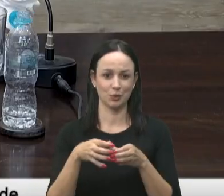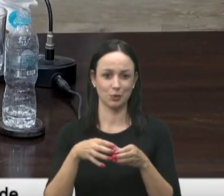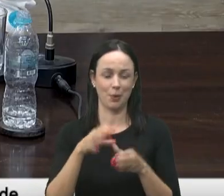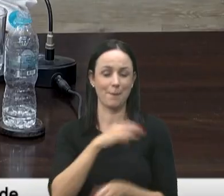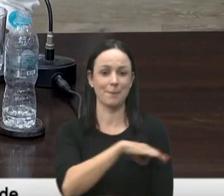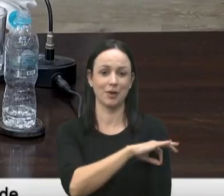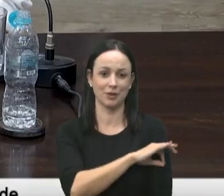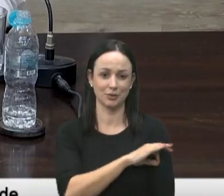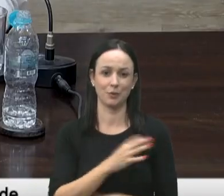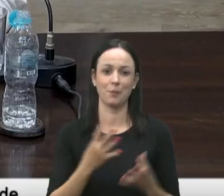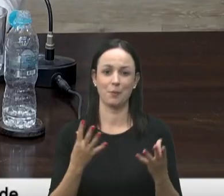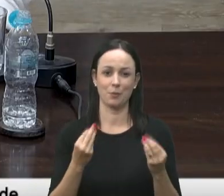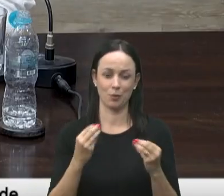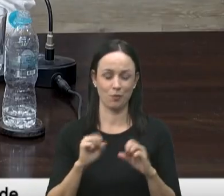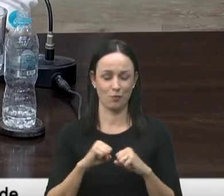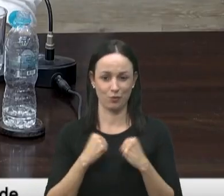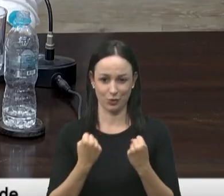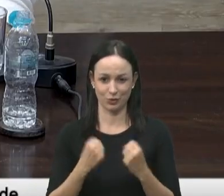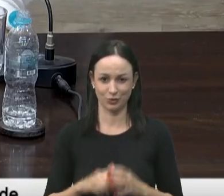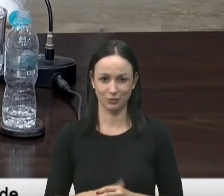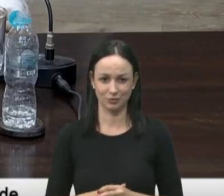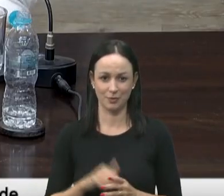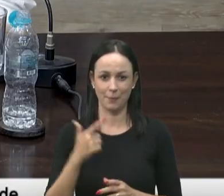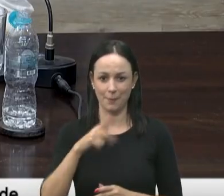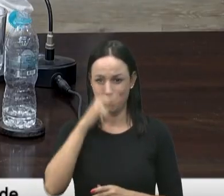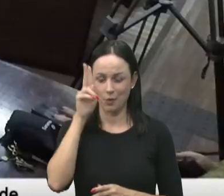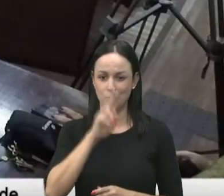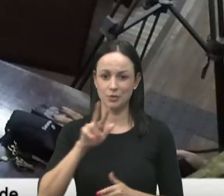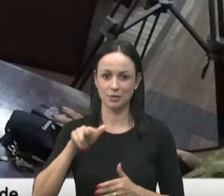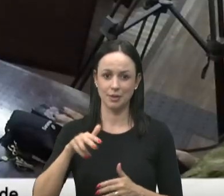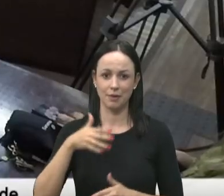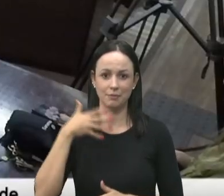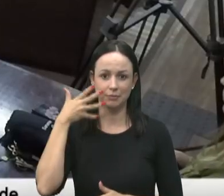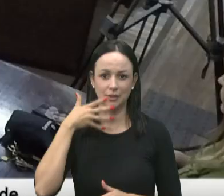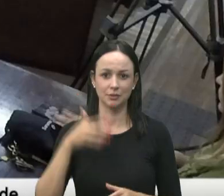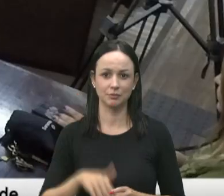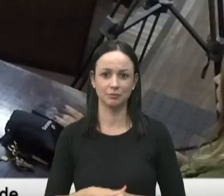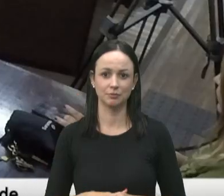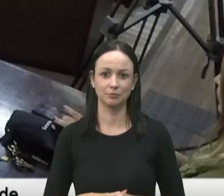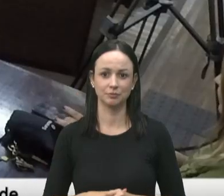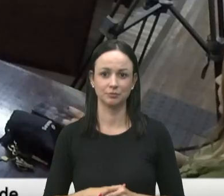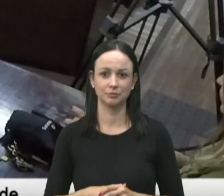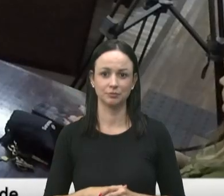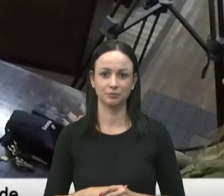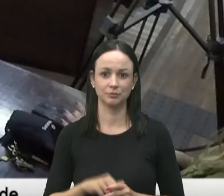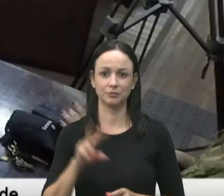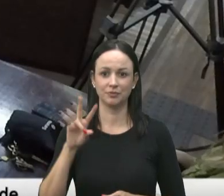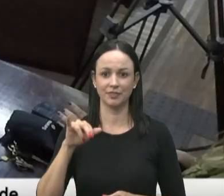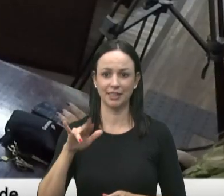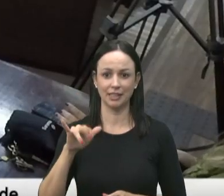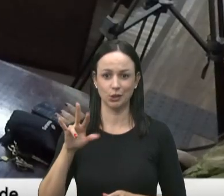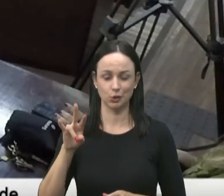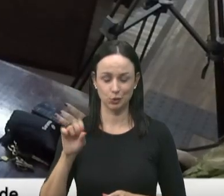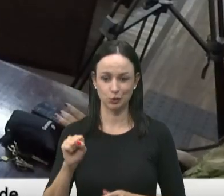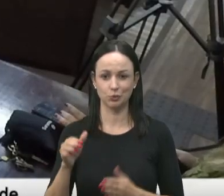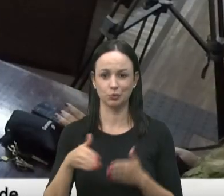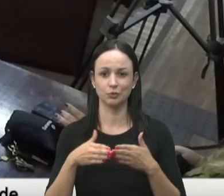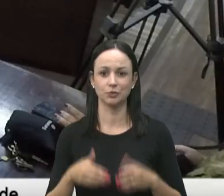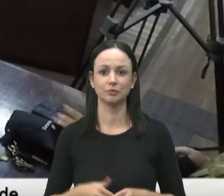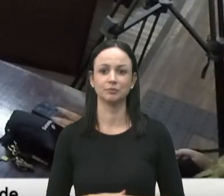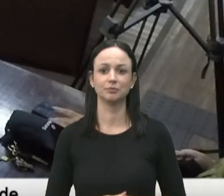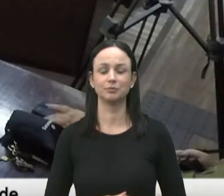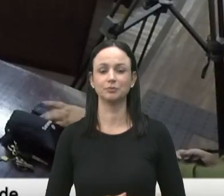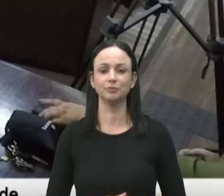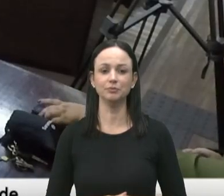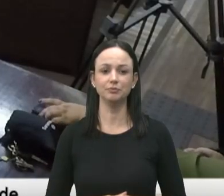prefeitas muito forte. Mais alguém quer fazer uso da palavra? Quem está no plenário? Vinícius, por favor.